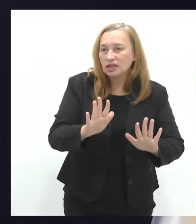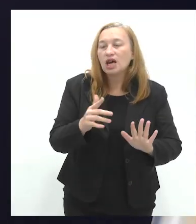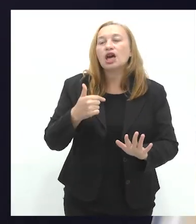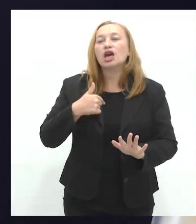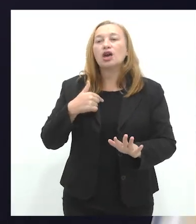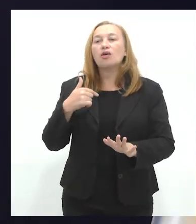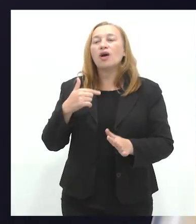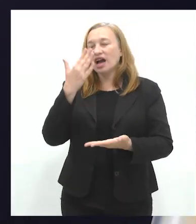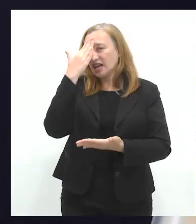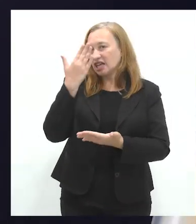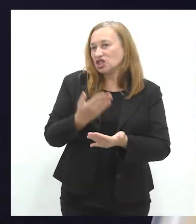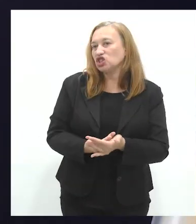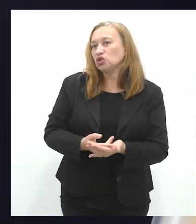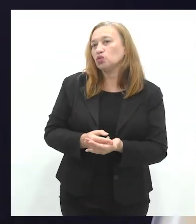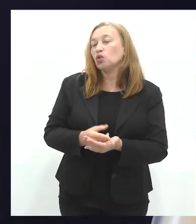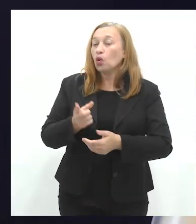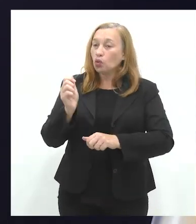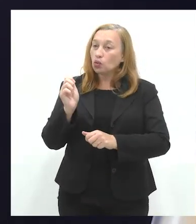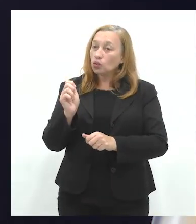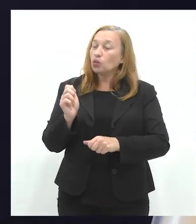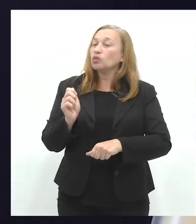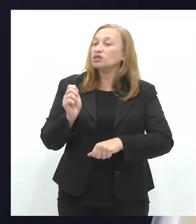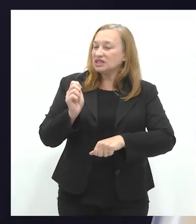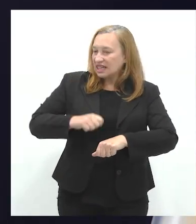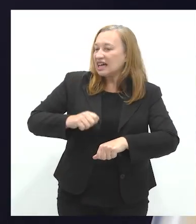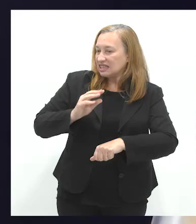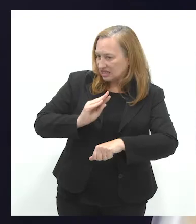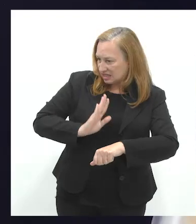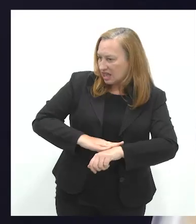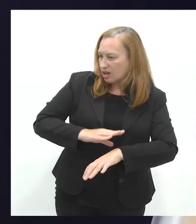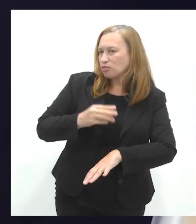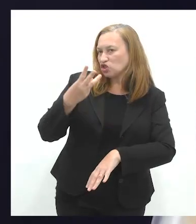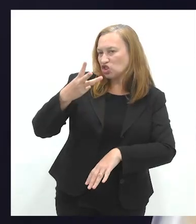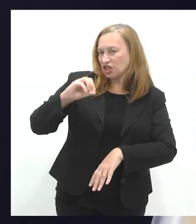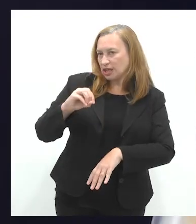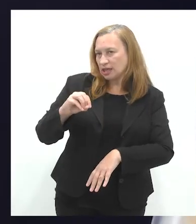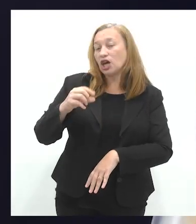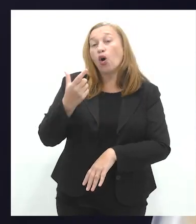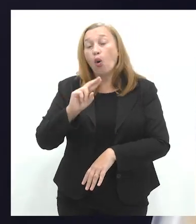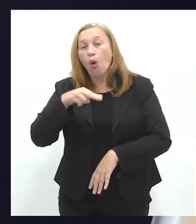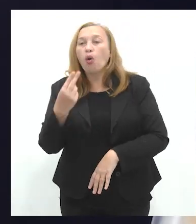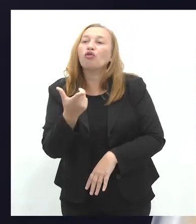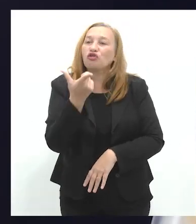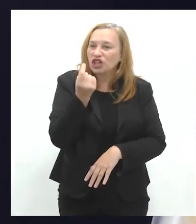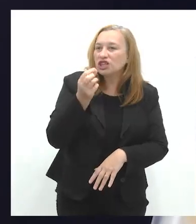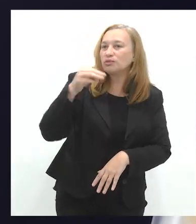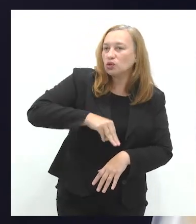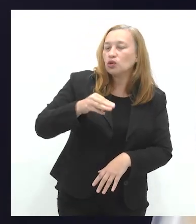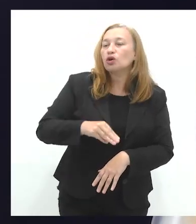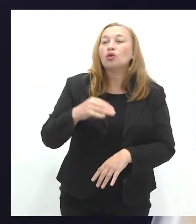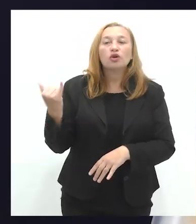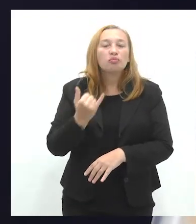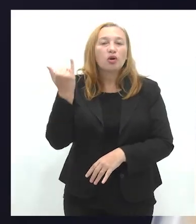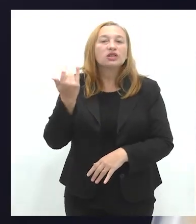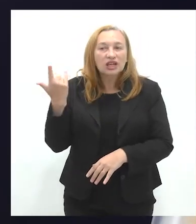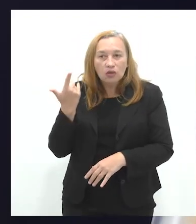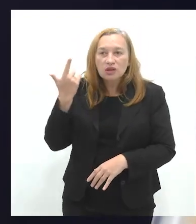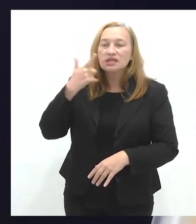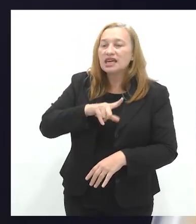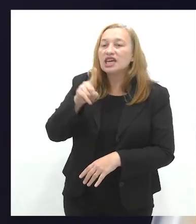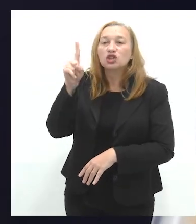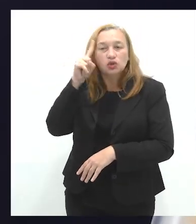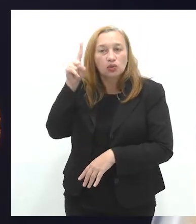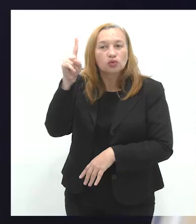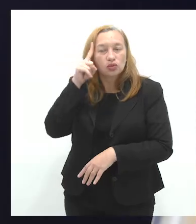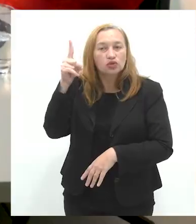acredito que seja o tempo que você consegue. Se você Uhum. consegue 30 minutos, se você consegue 20 minutos, o importante é você conseguir